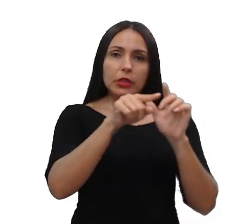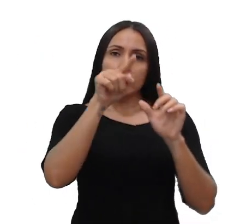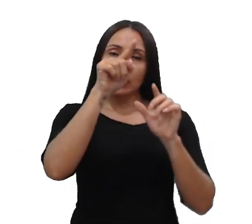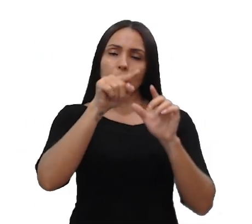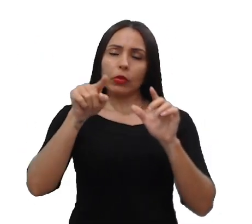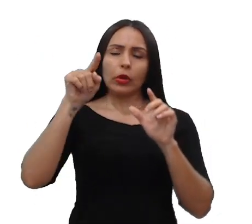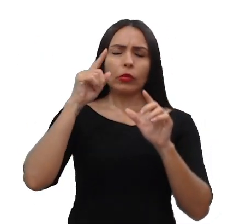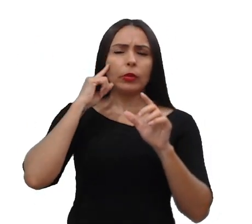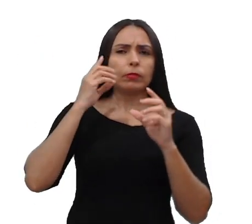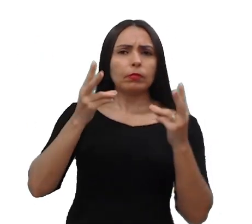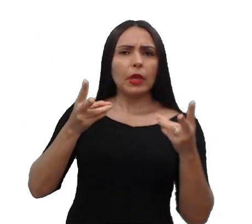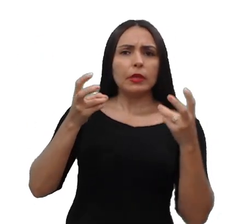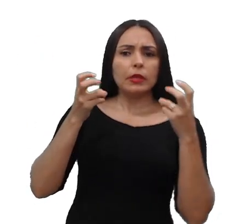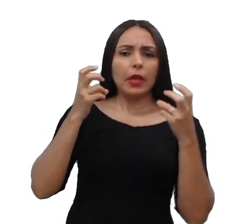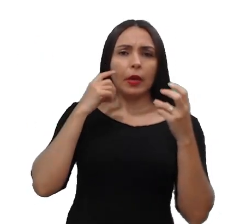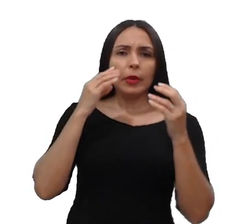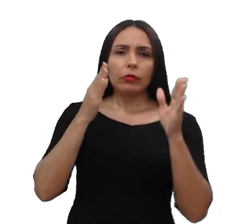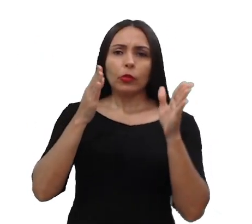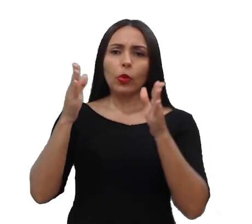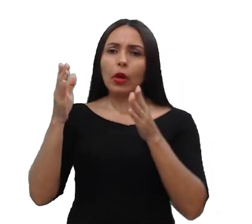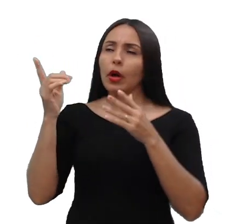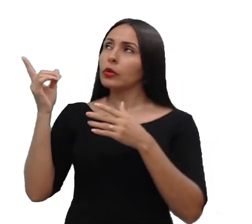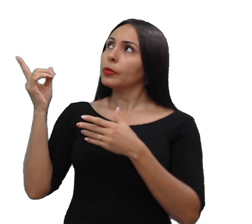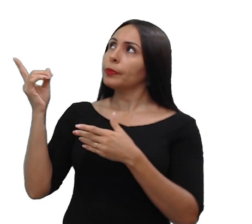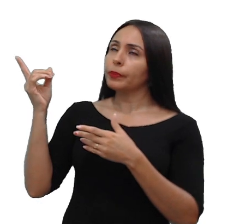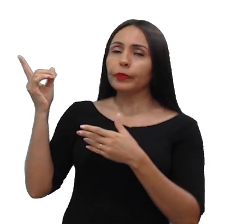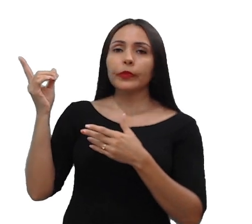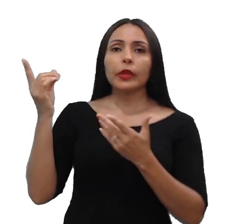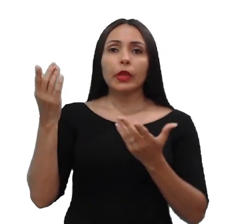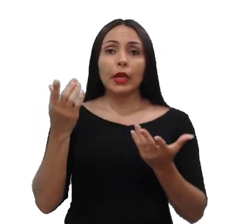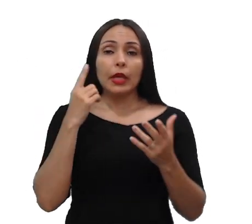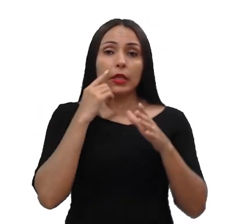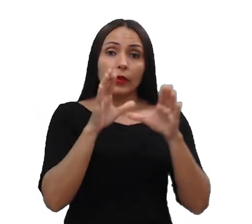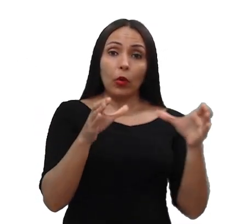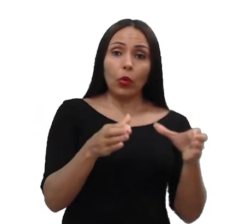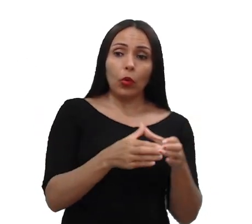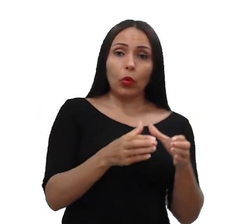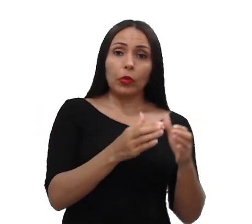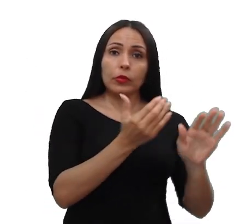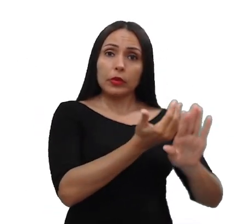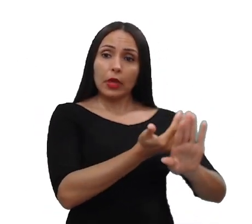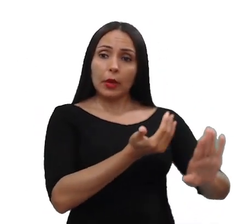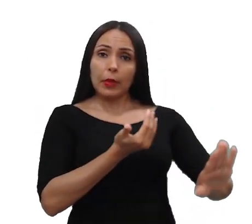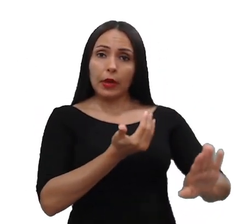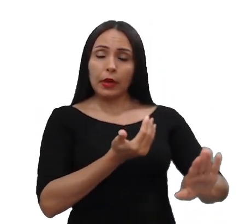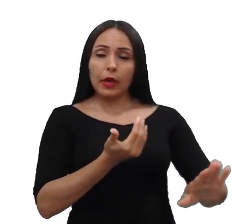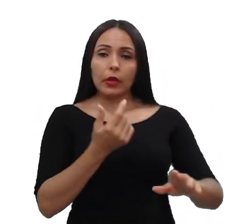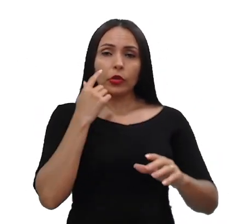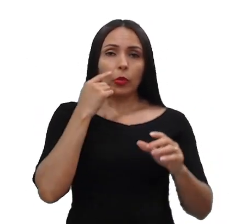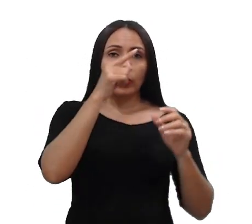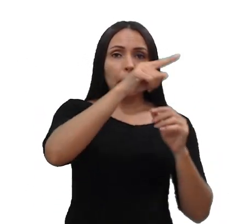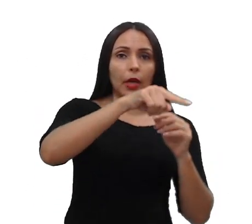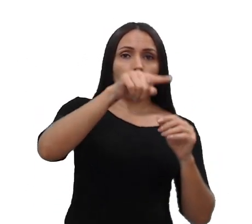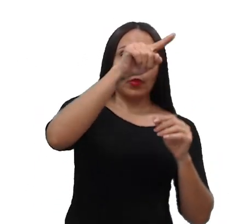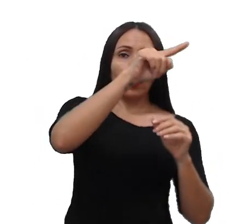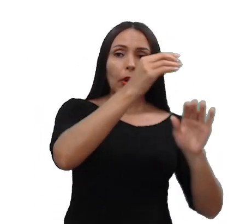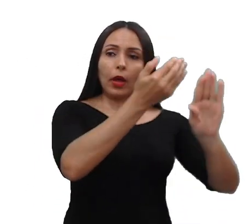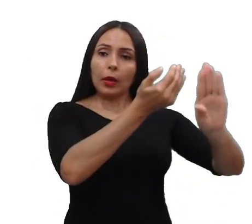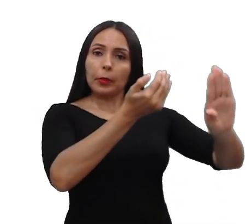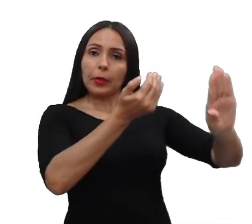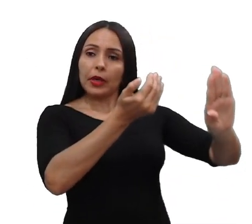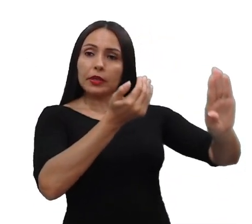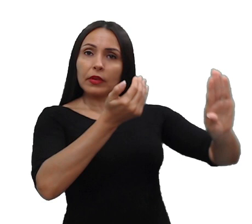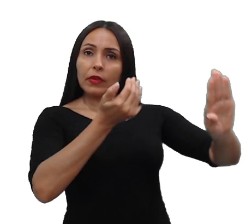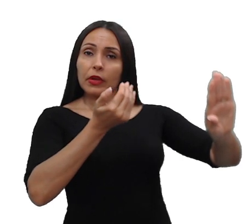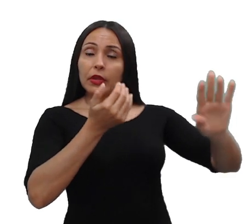a gente olha na imagem ao lado, esses são considerados grupos separados, porque as bolas estão mais afastadas. Então,